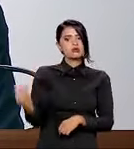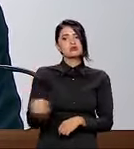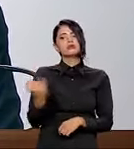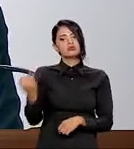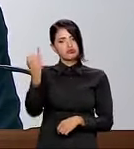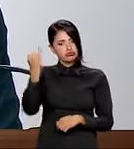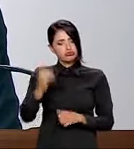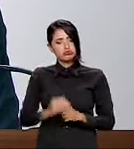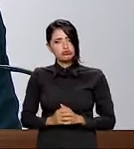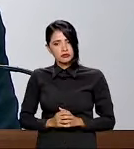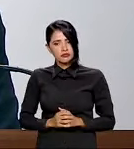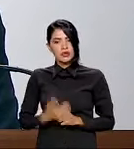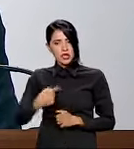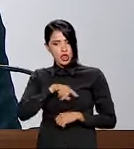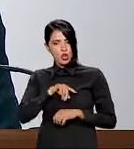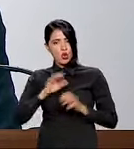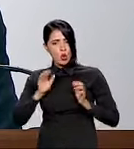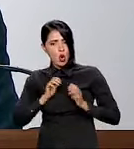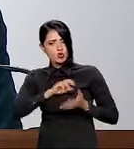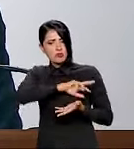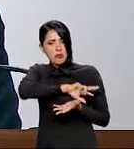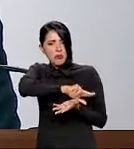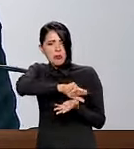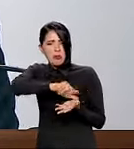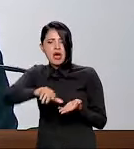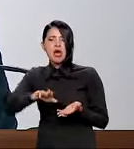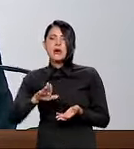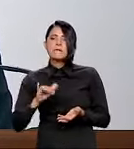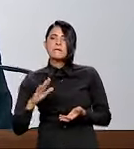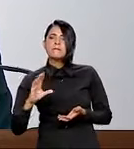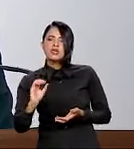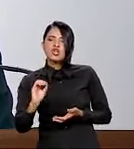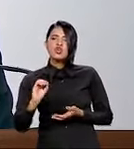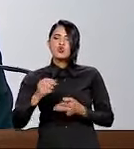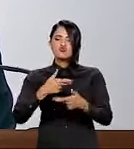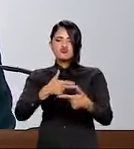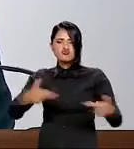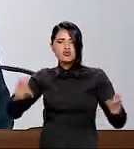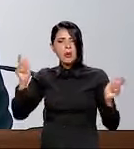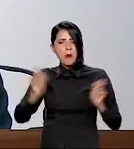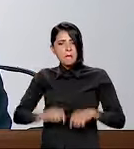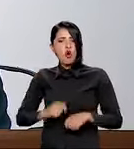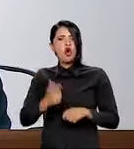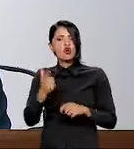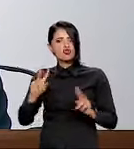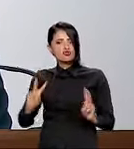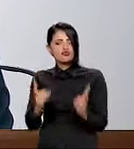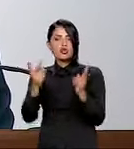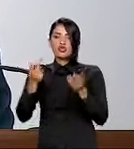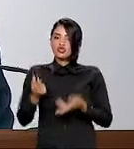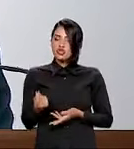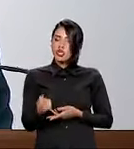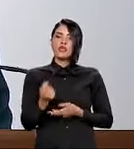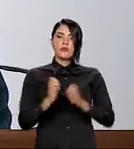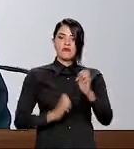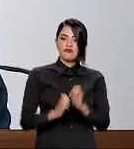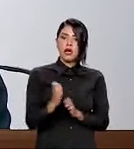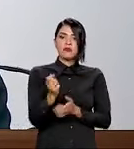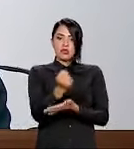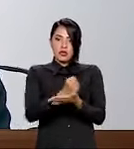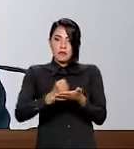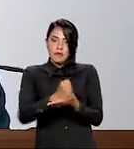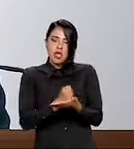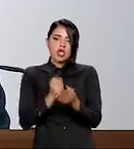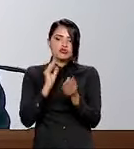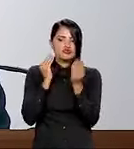a nossa riqueza da biodiversidade pode valer dinheiro para a fábrica de remédio, para a fábrica de